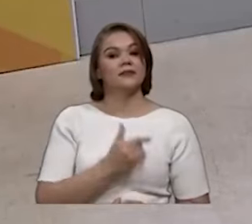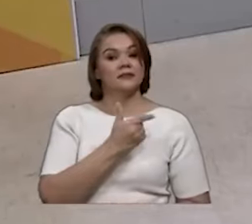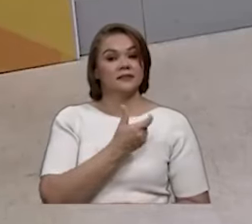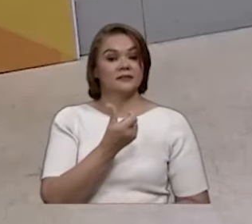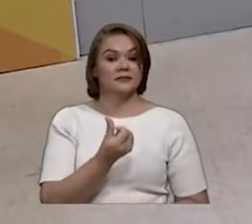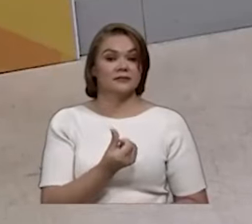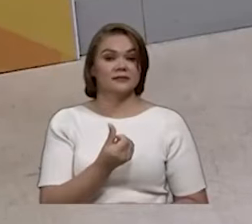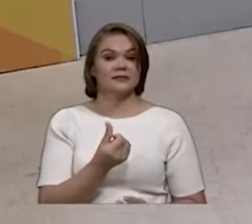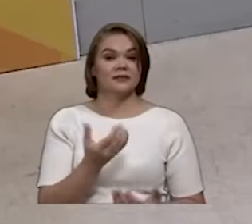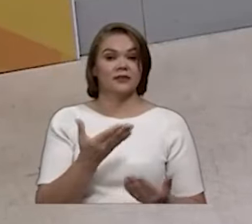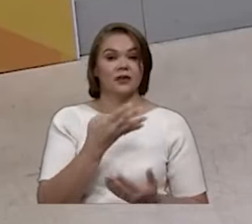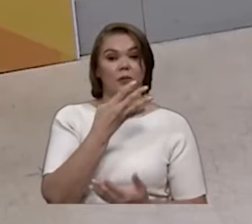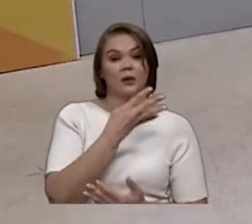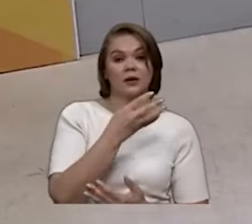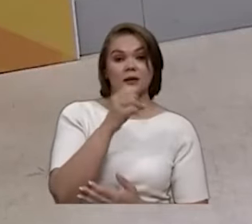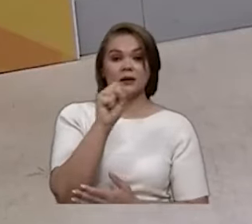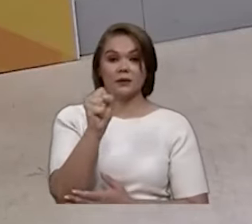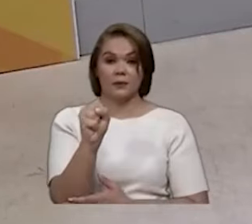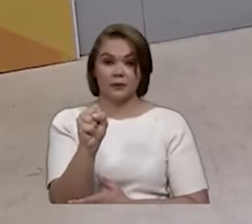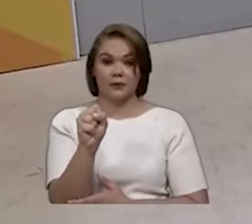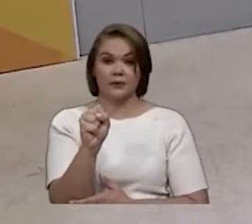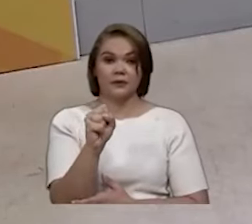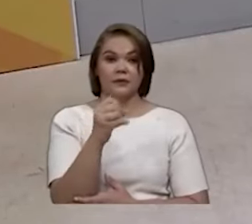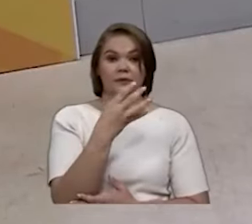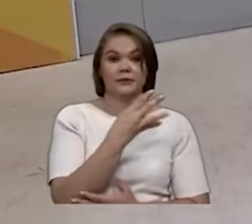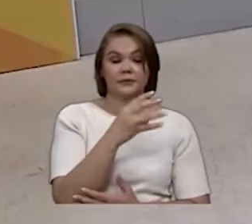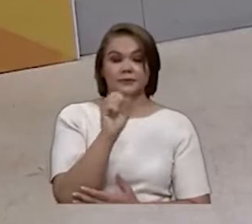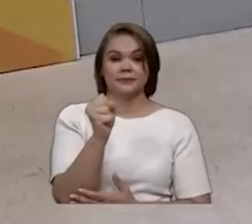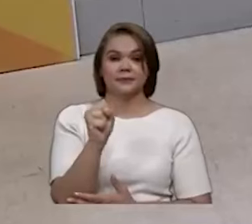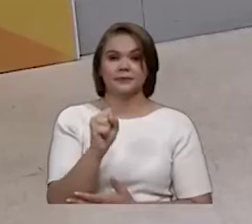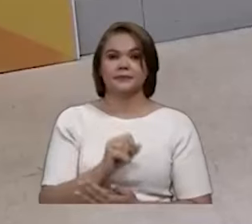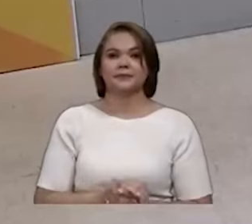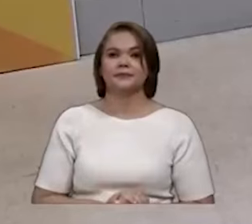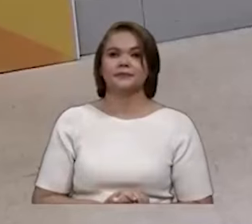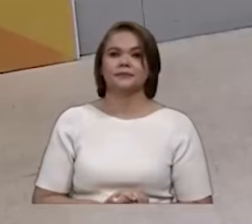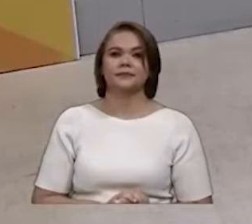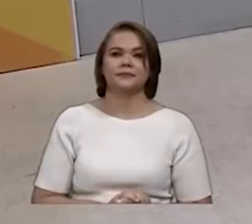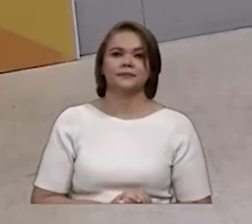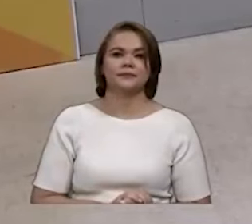26, 48, 48,